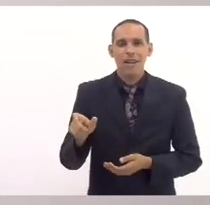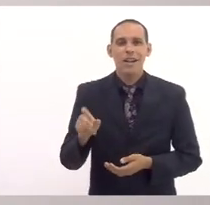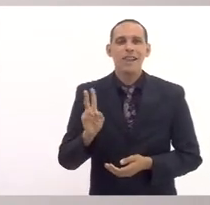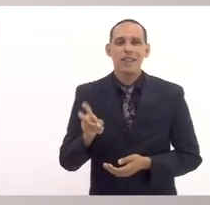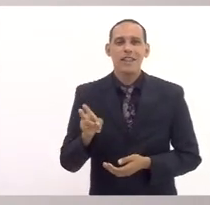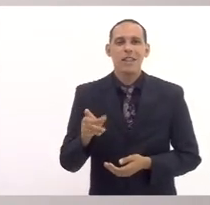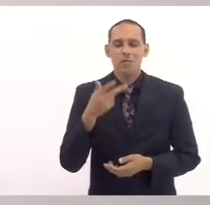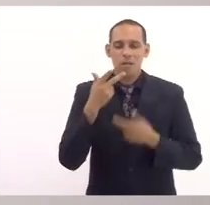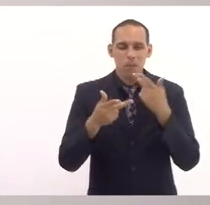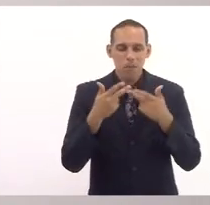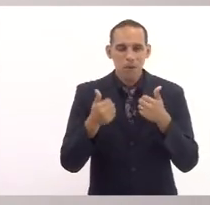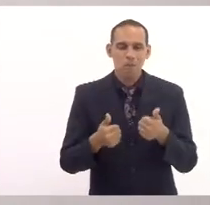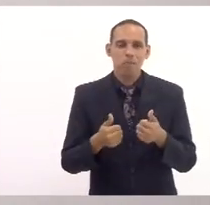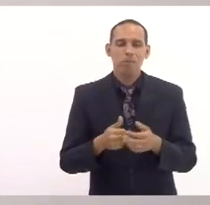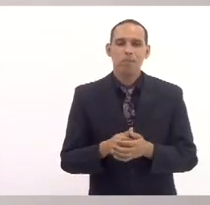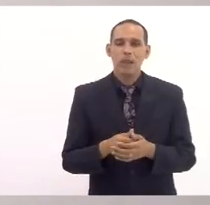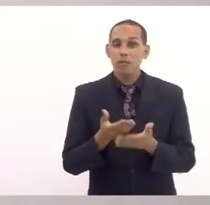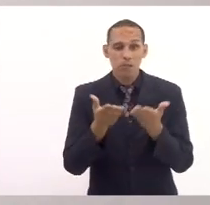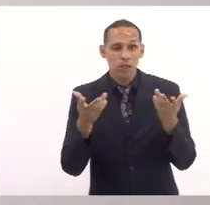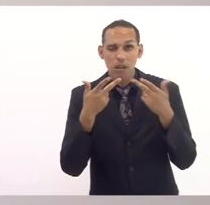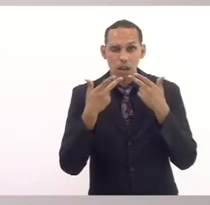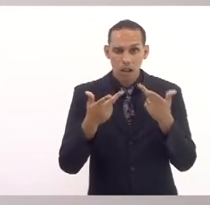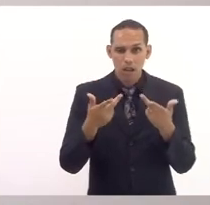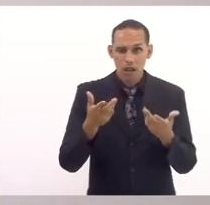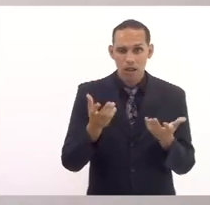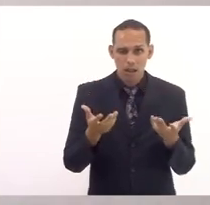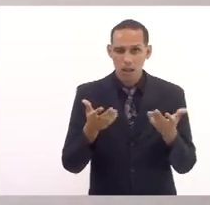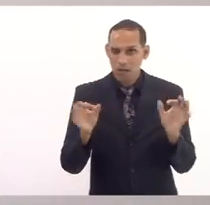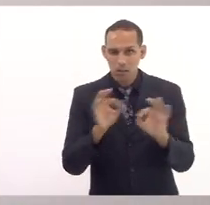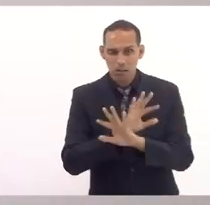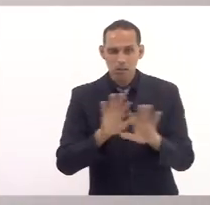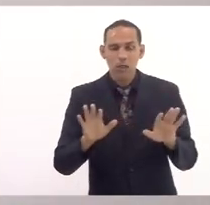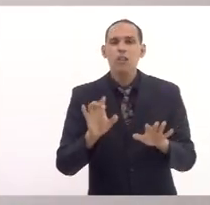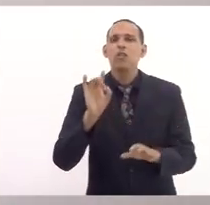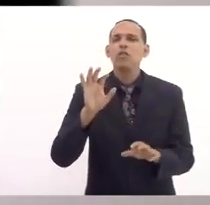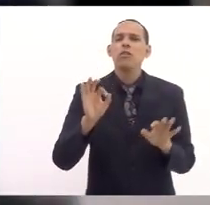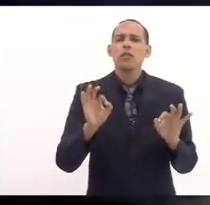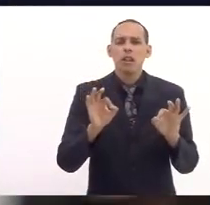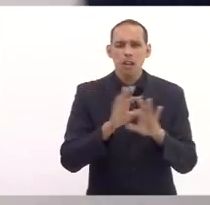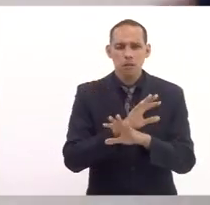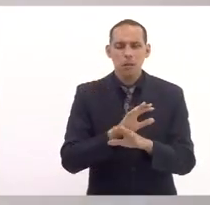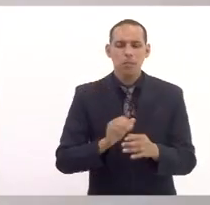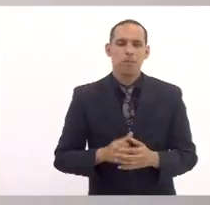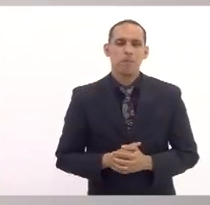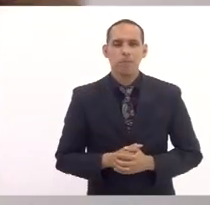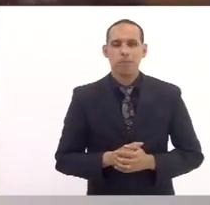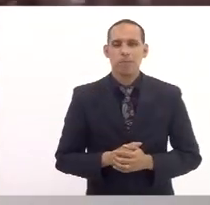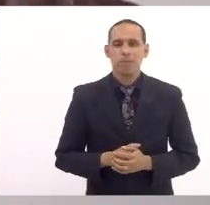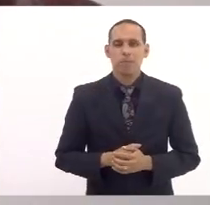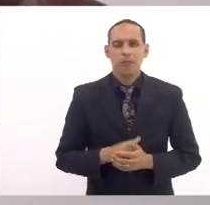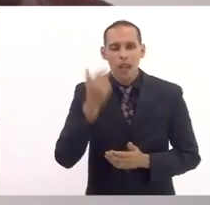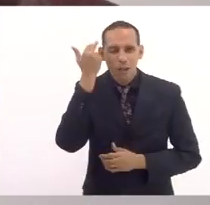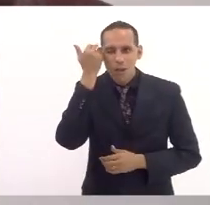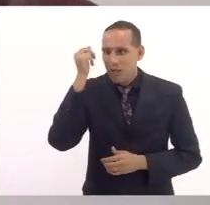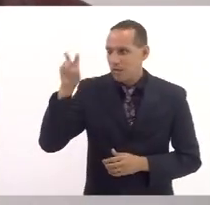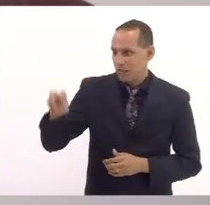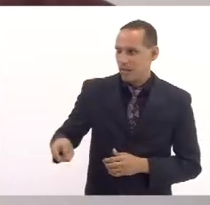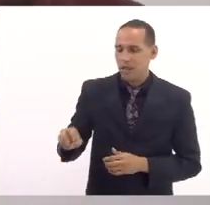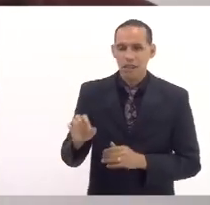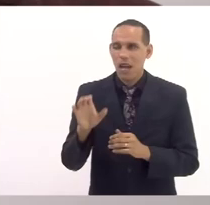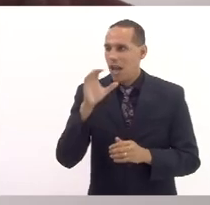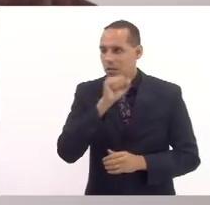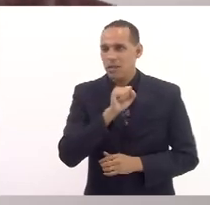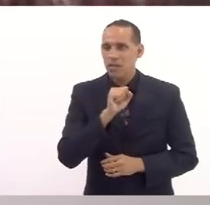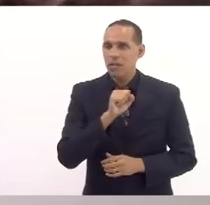usa a palavra. Tem alguém que quer usar a palavra aí? Não. Só para terminar, o Eliomar, só um minutinho, meu. Senta aqui. Só para fechar,